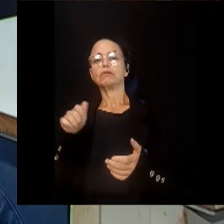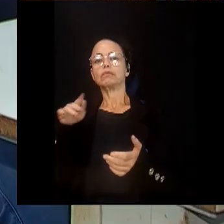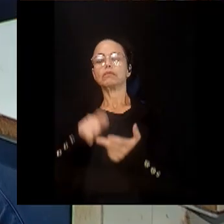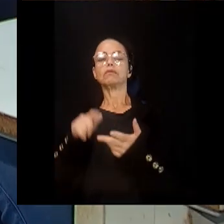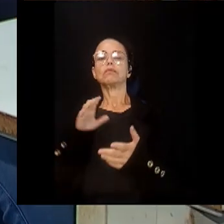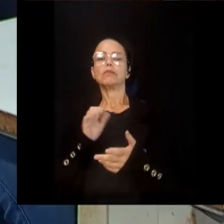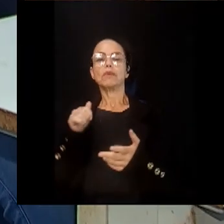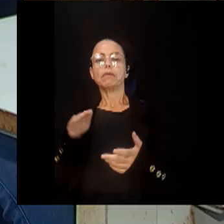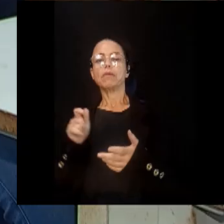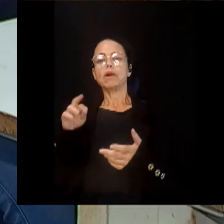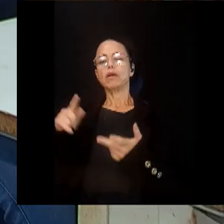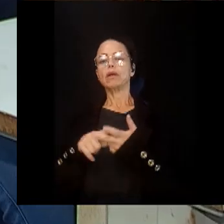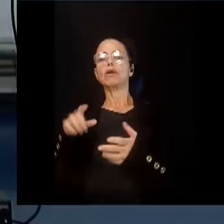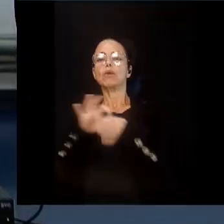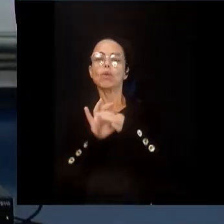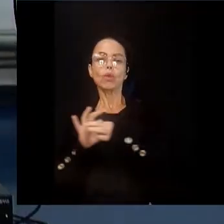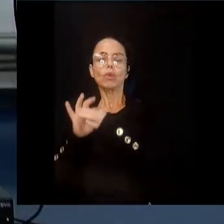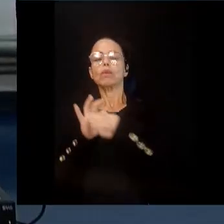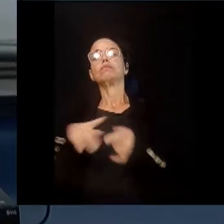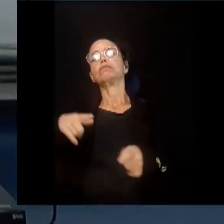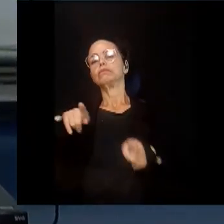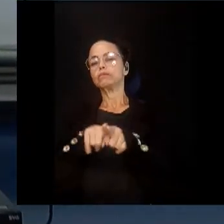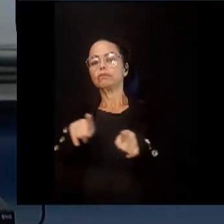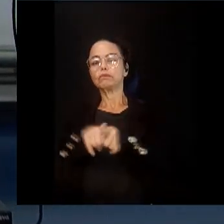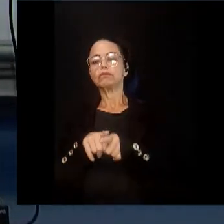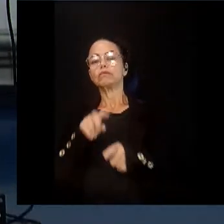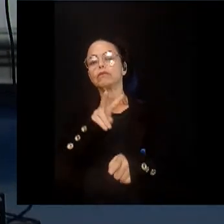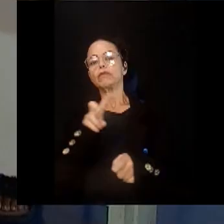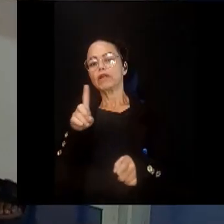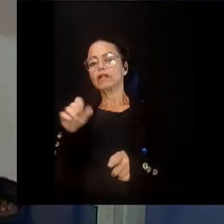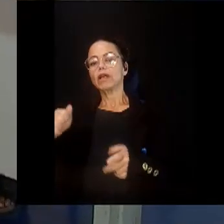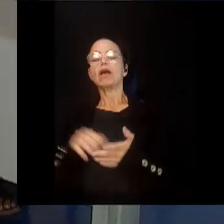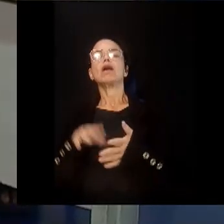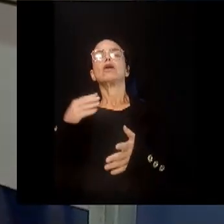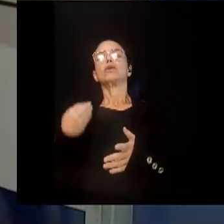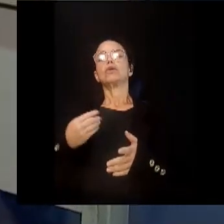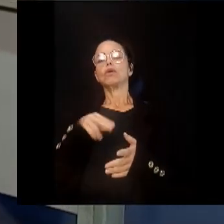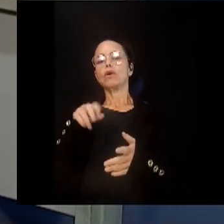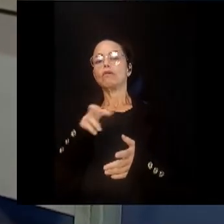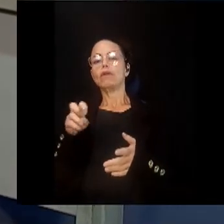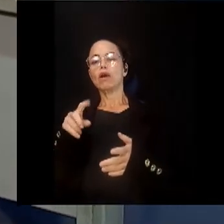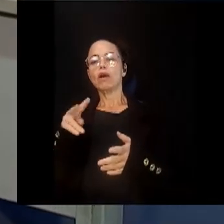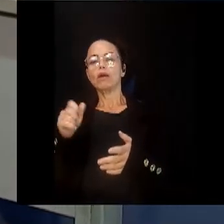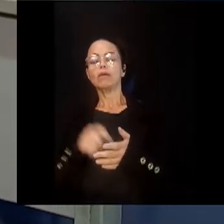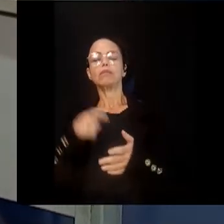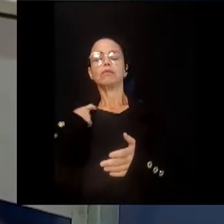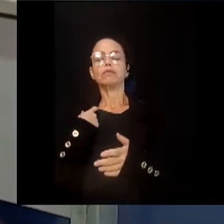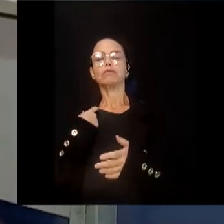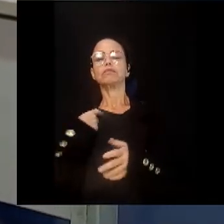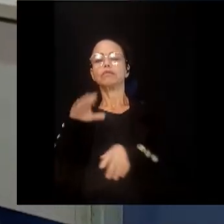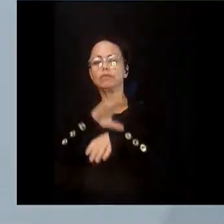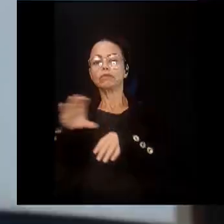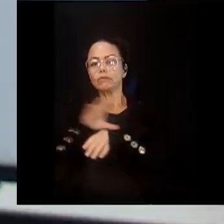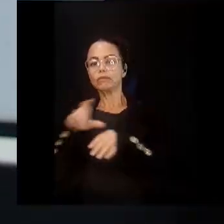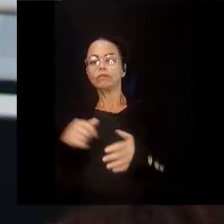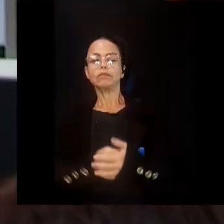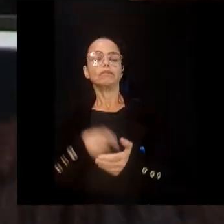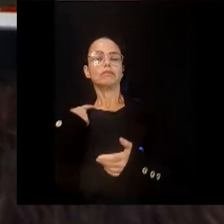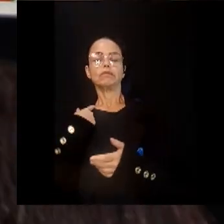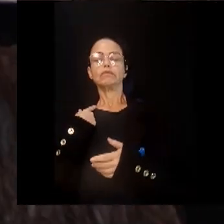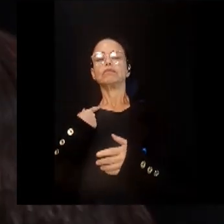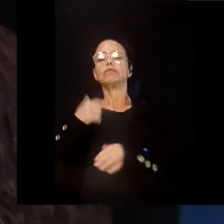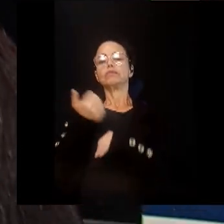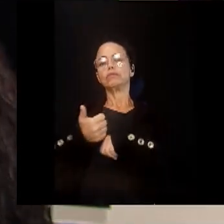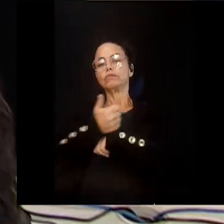Vila União e no Vida Nova. E no caso, esses cursos profissionalizantes, eles são para quem está buscando